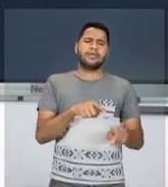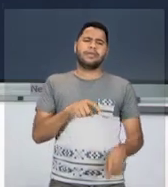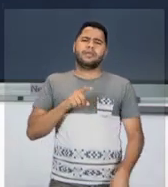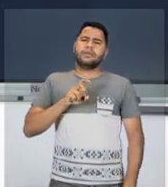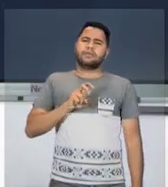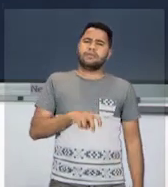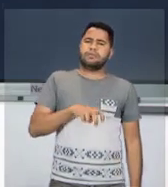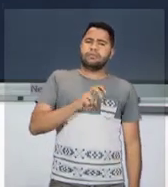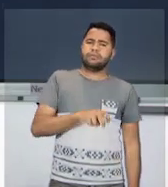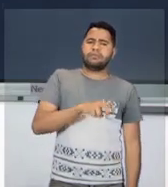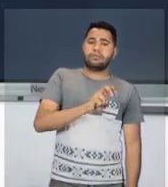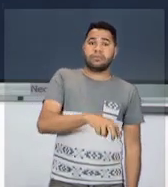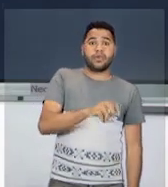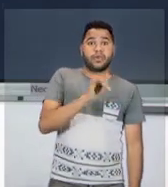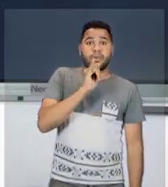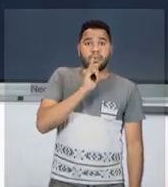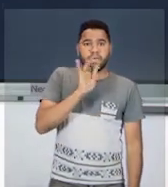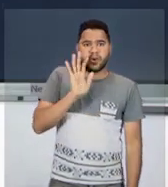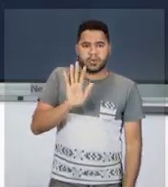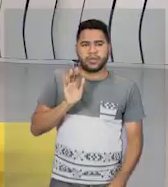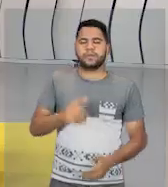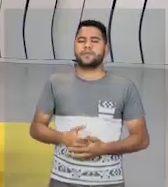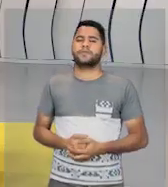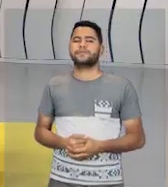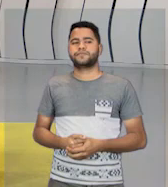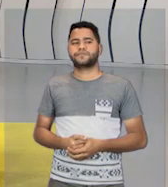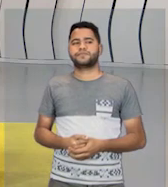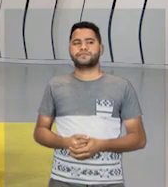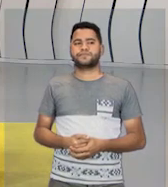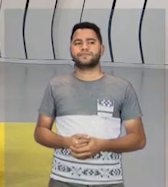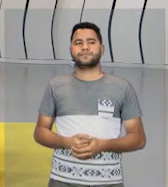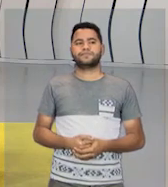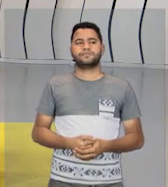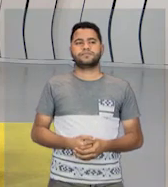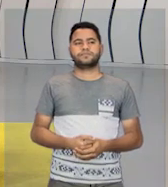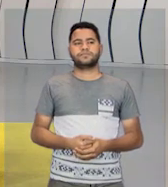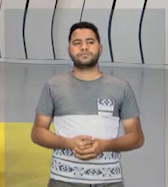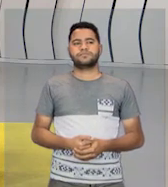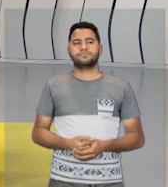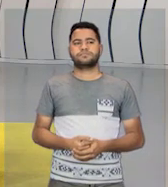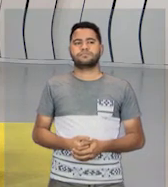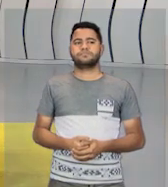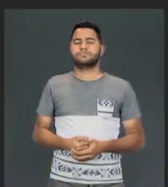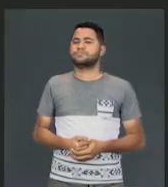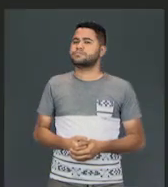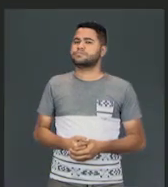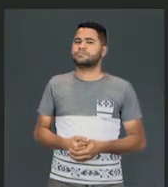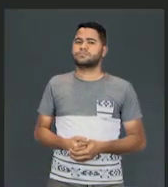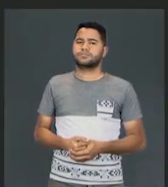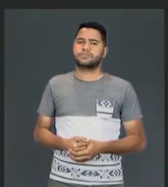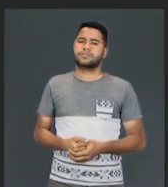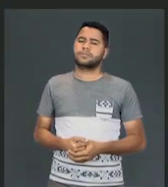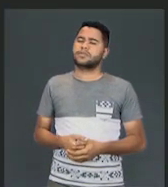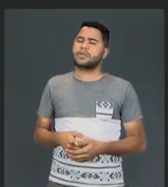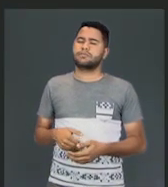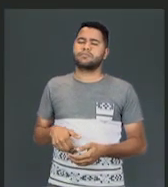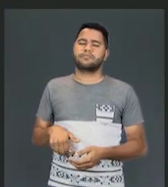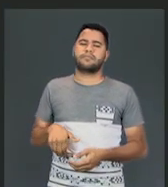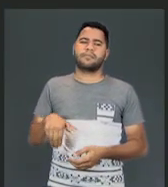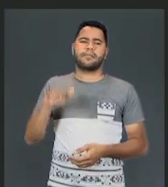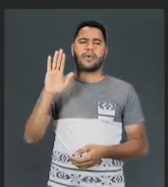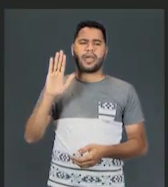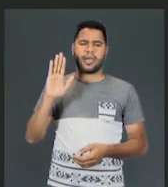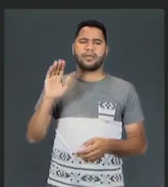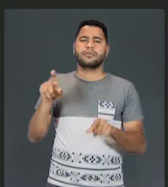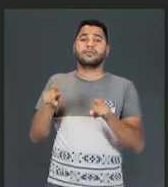tem que andar muito mais por exemplo né Forex Apple Mene opportunities available Então